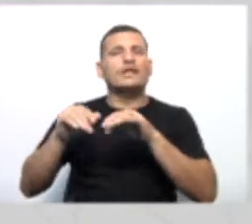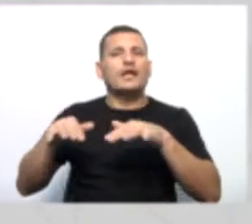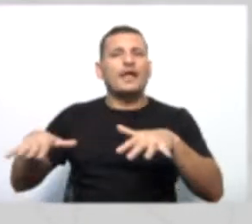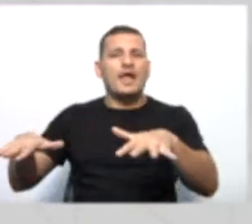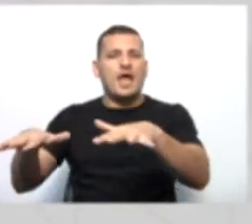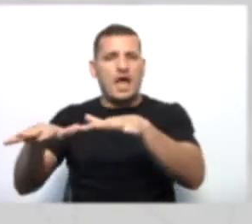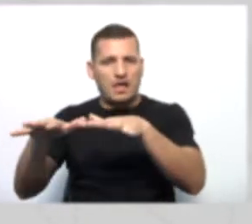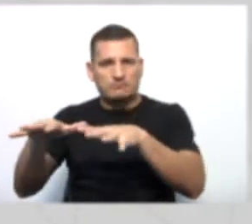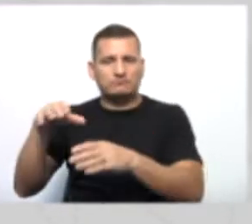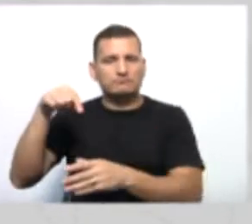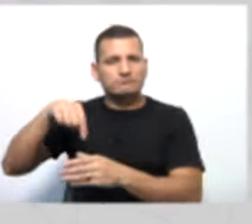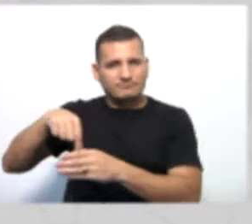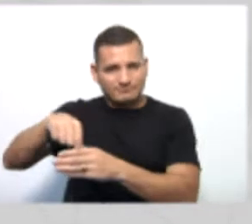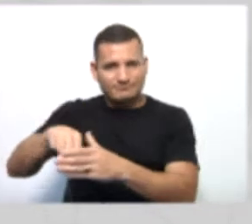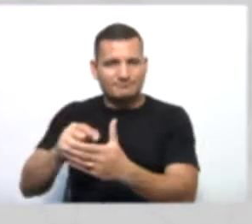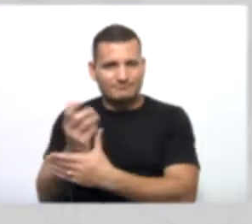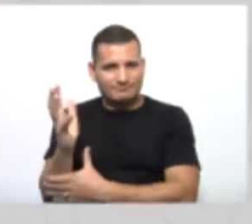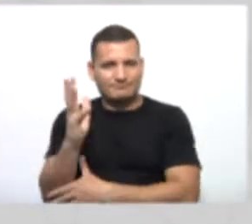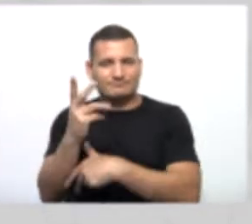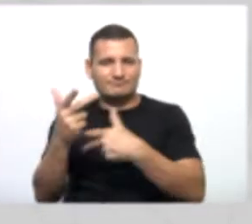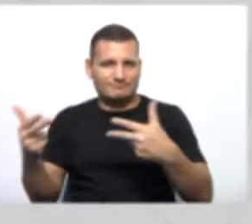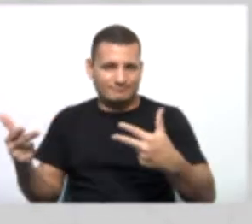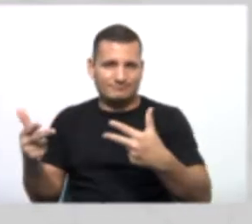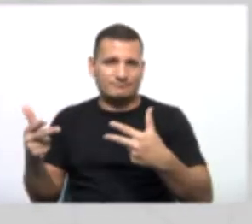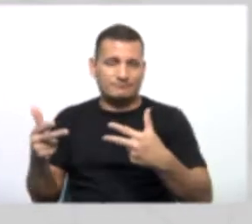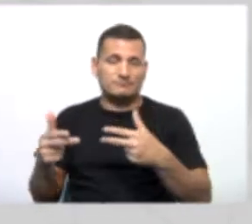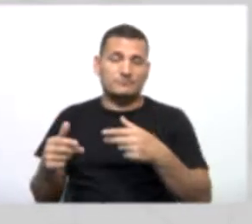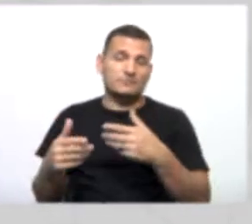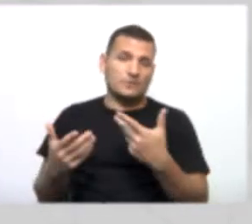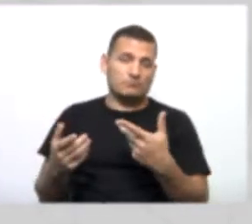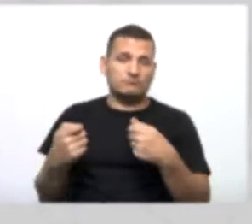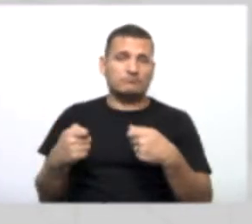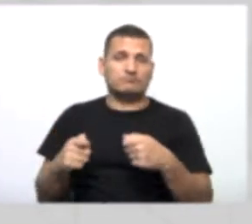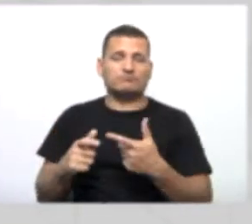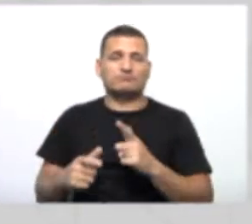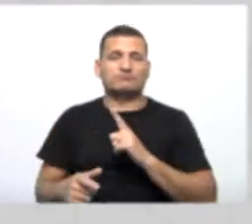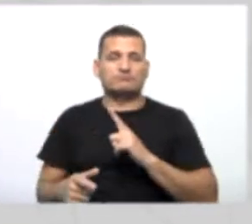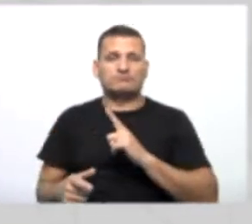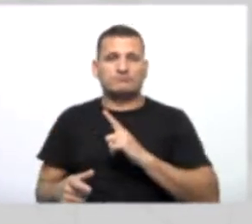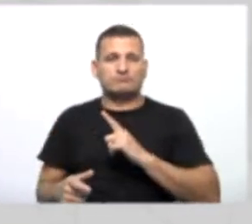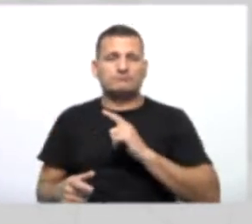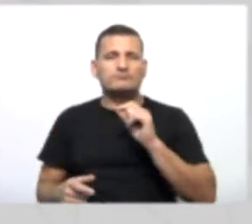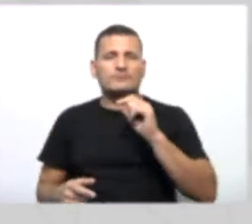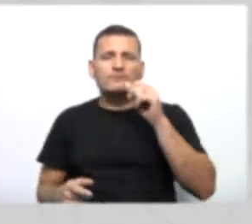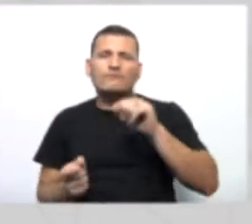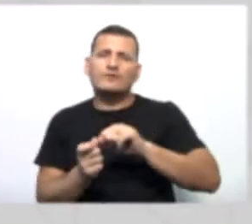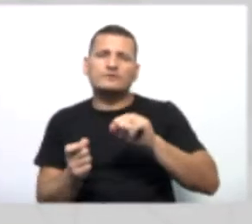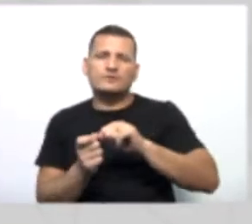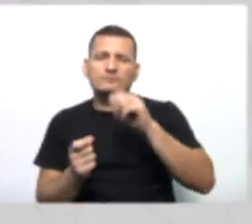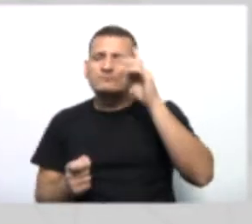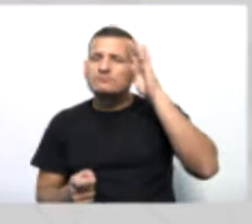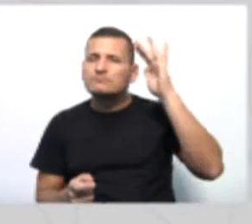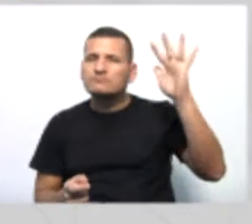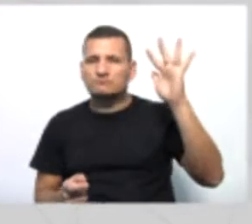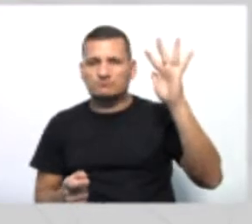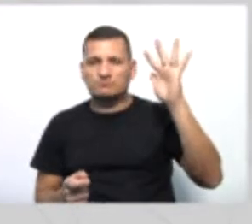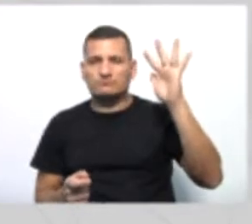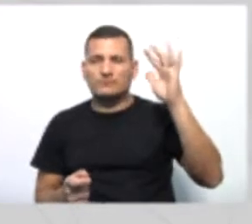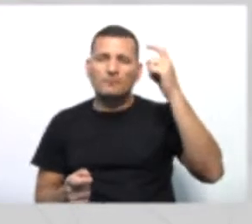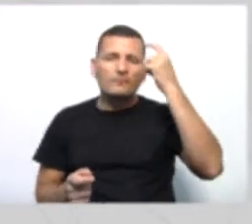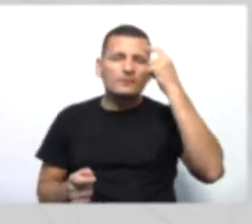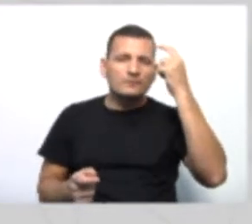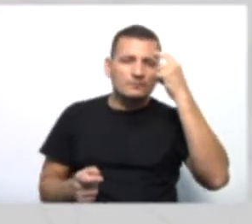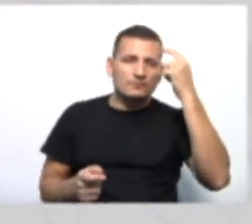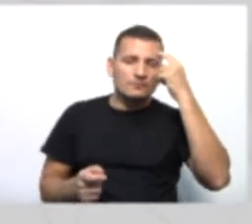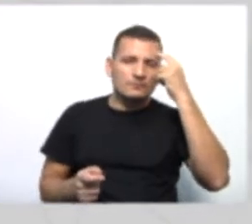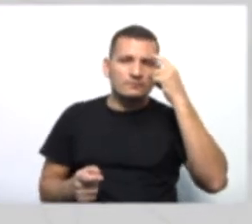leva à mesa, não é? Precisamos ter aí um pouco de... fazer uma reflexão com relação a isso. Ah, puxa